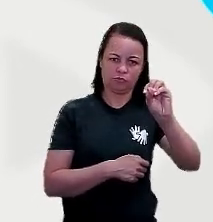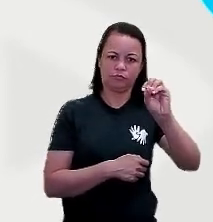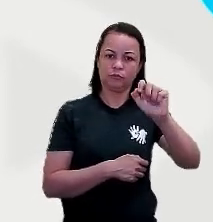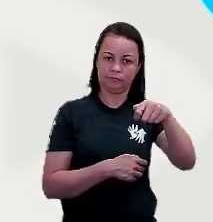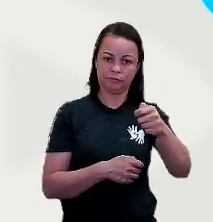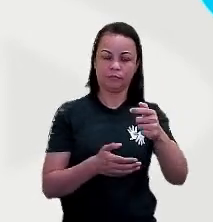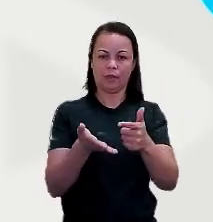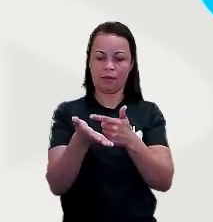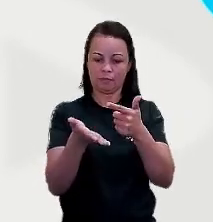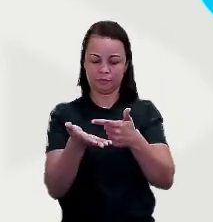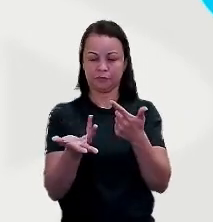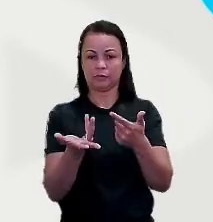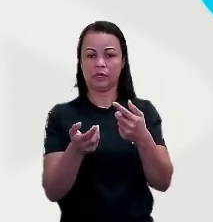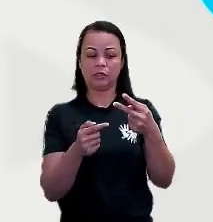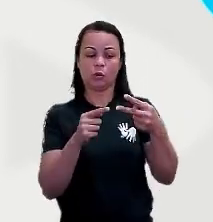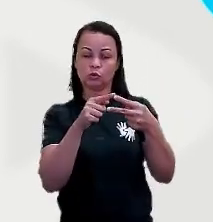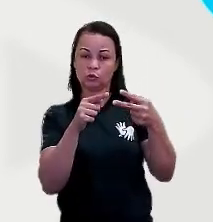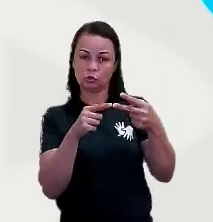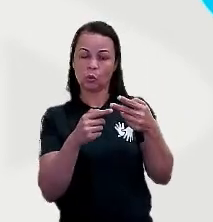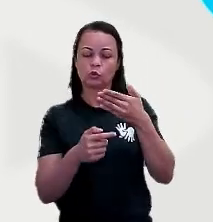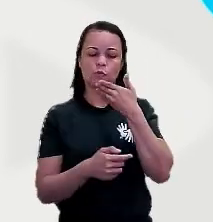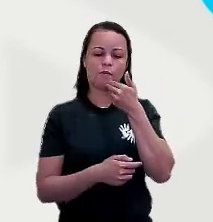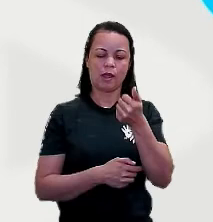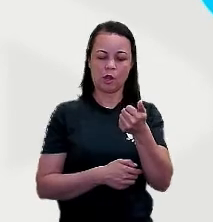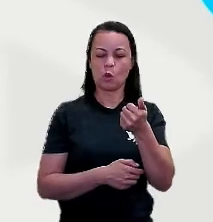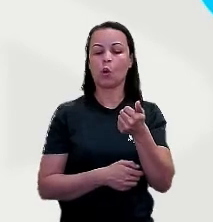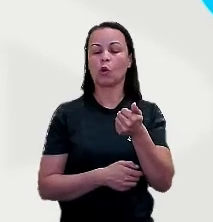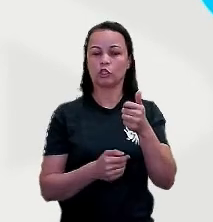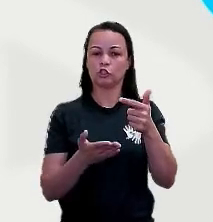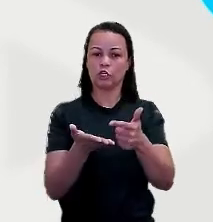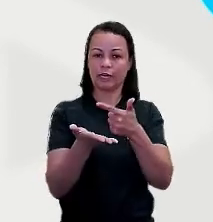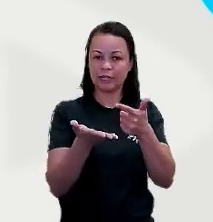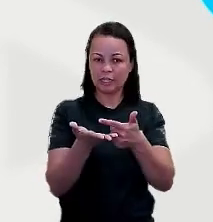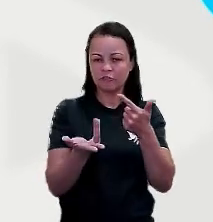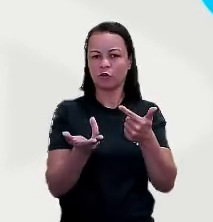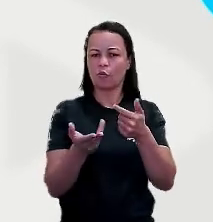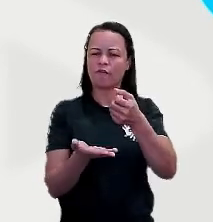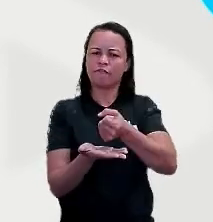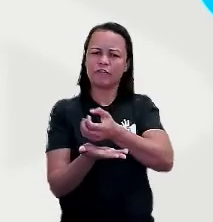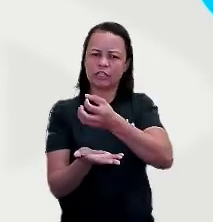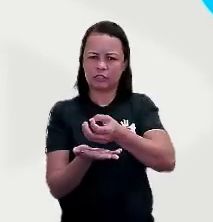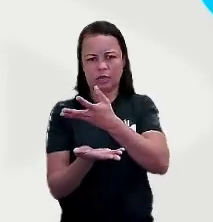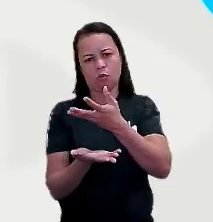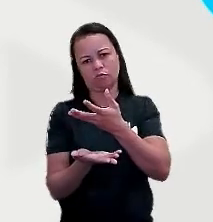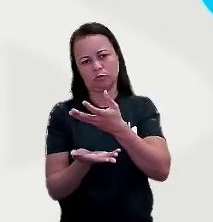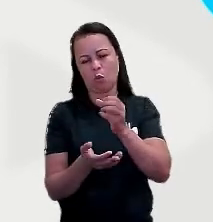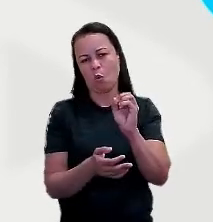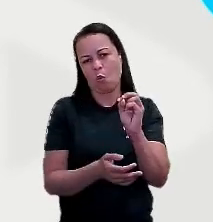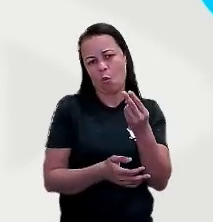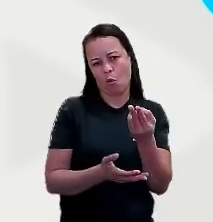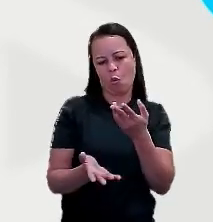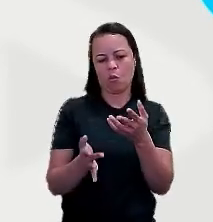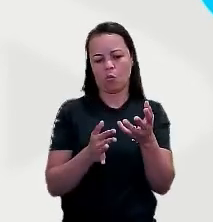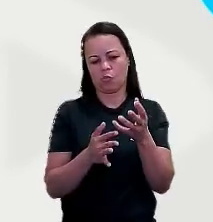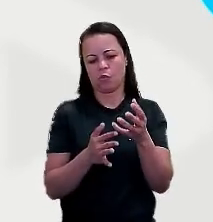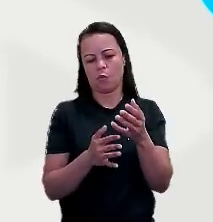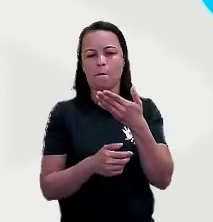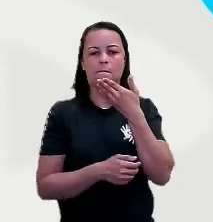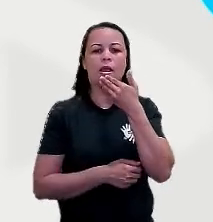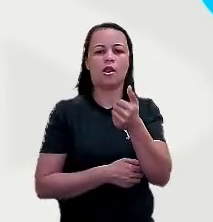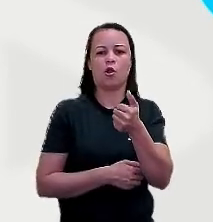os nossos dois melhores livros são de ficção. Ou, o nosso melhor livro é de ficção,